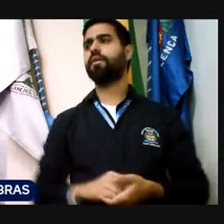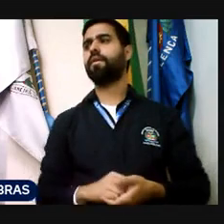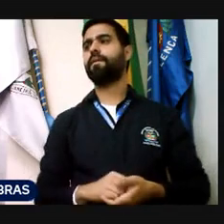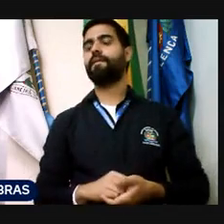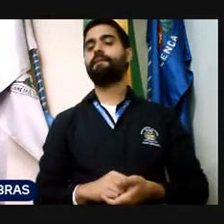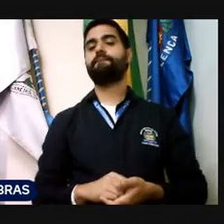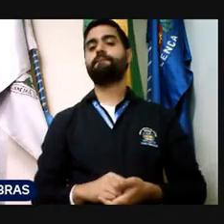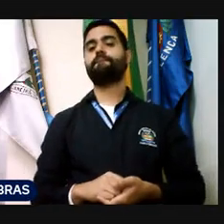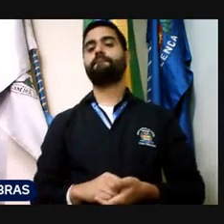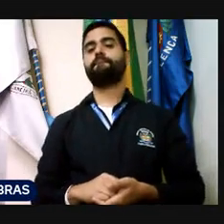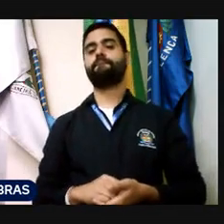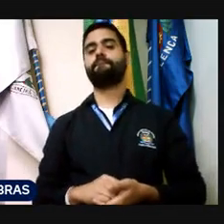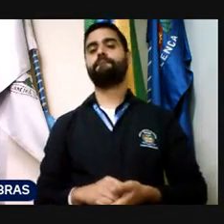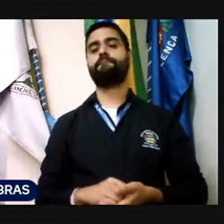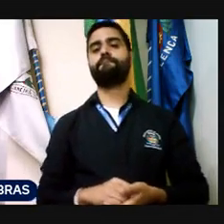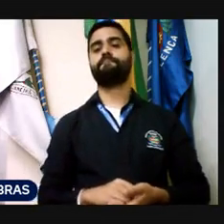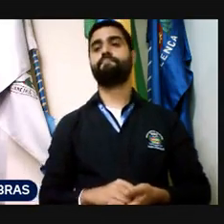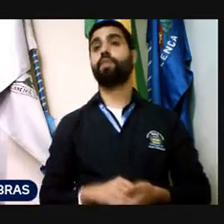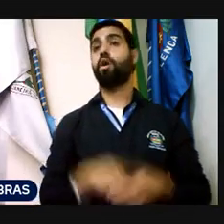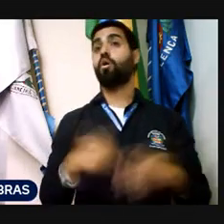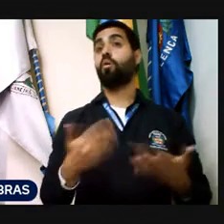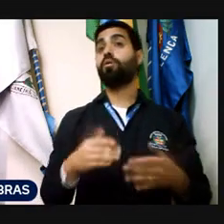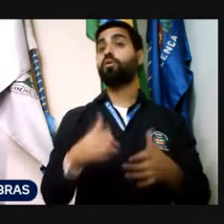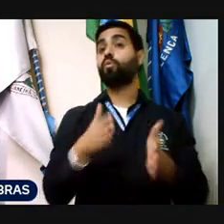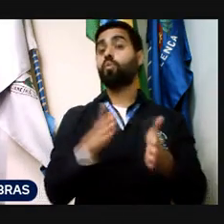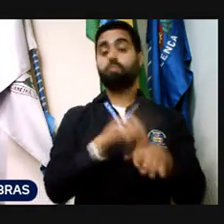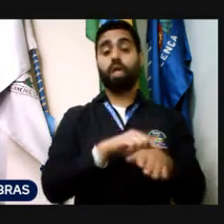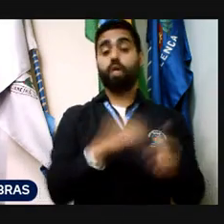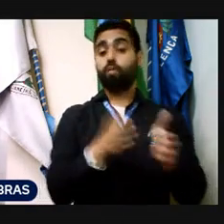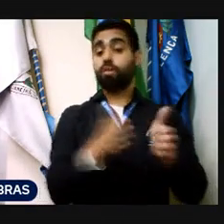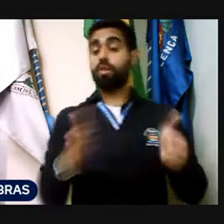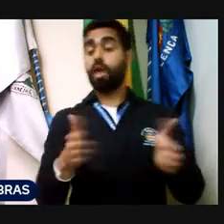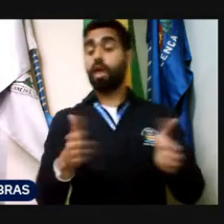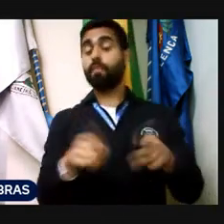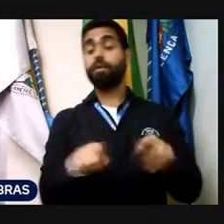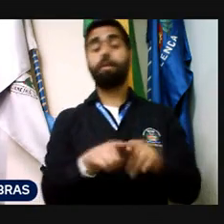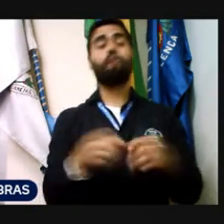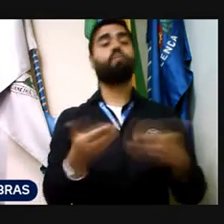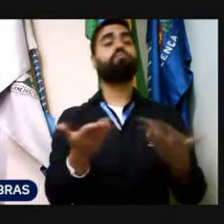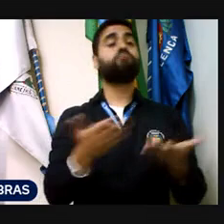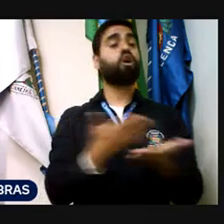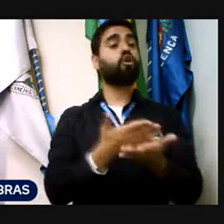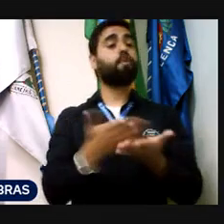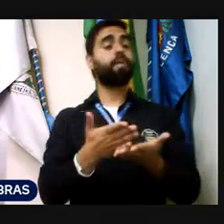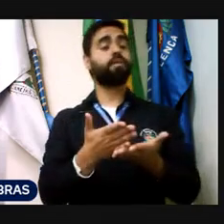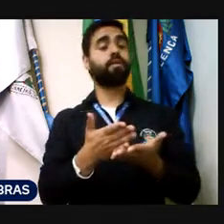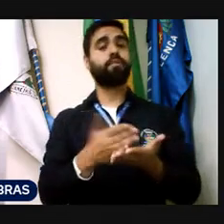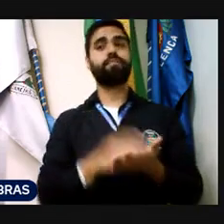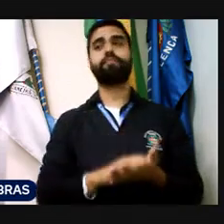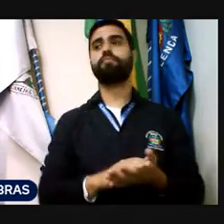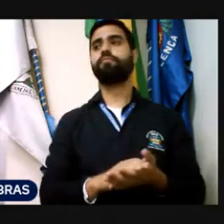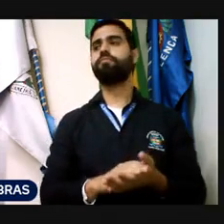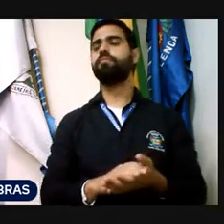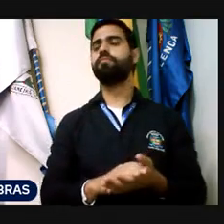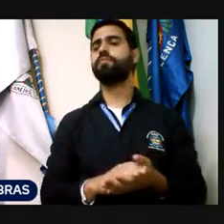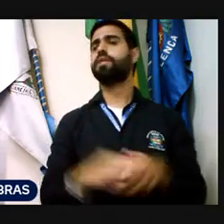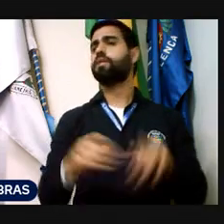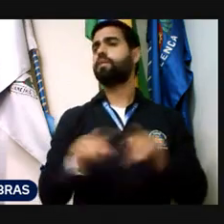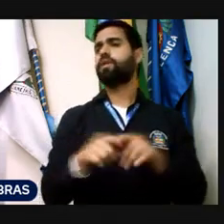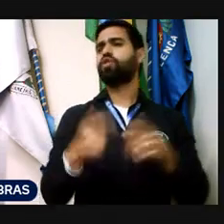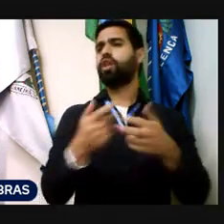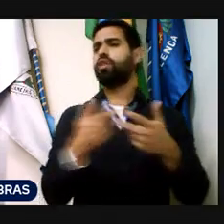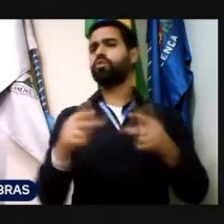e Osório. Qual é a previsão orçamentária e quando se dará essa licitação, bem como todos os